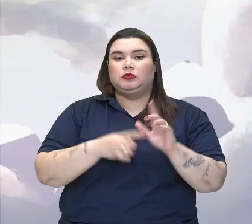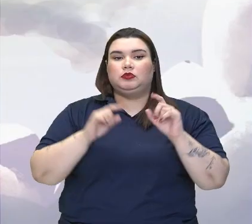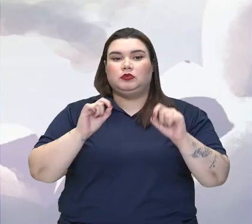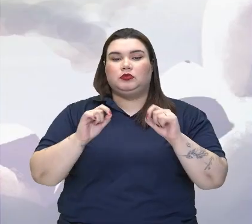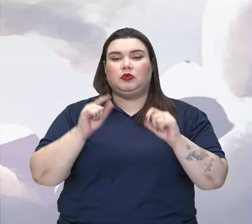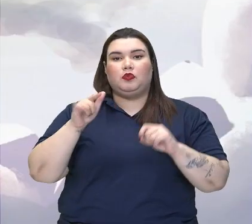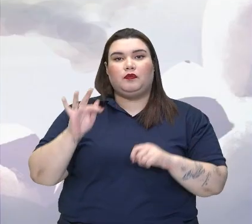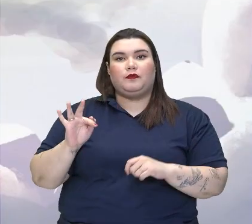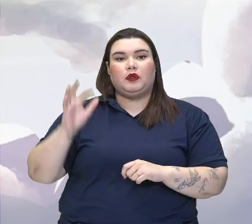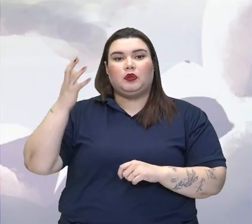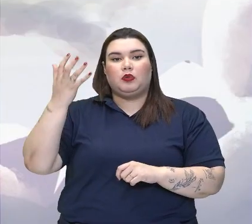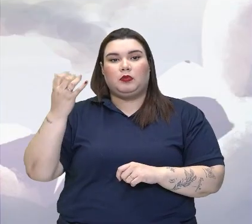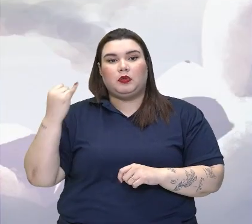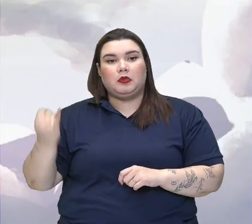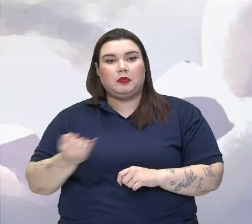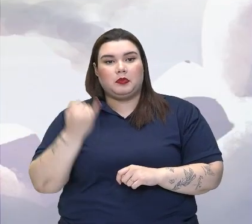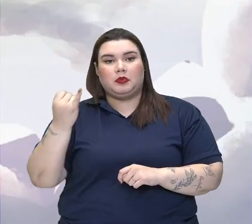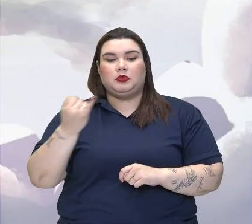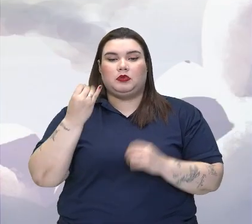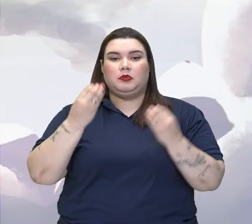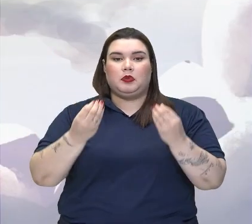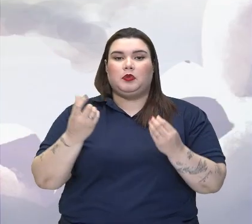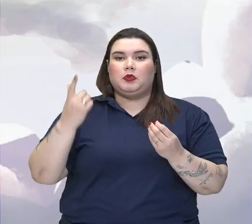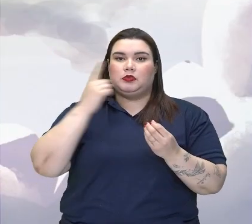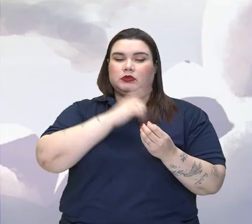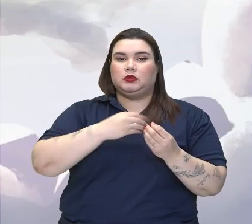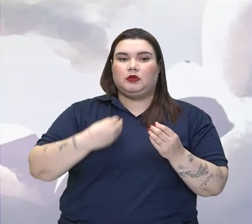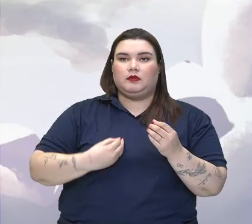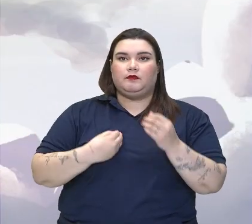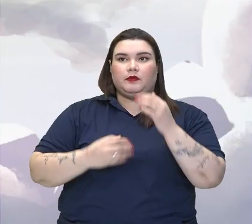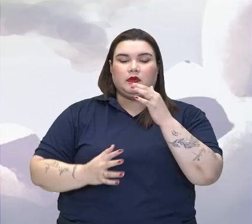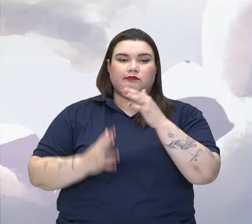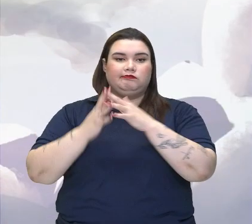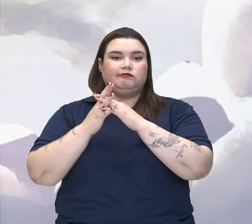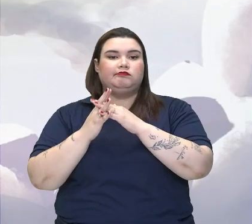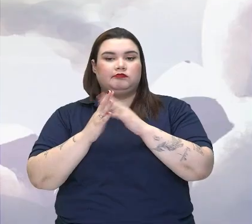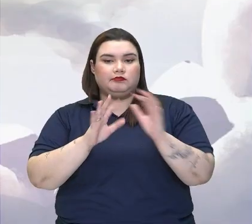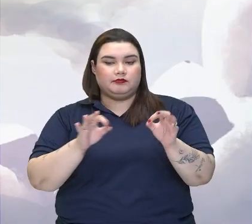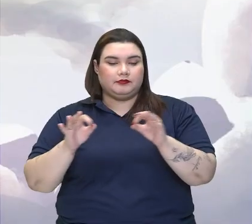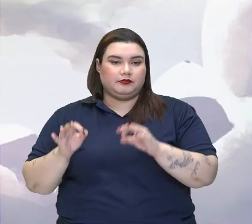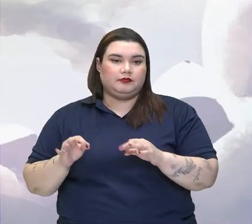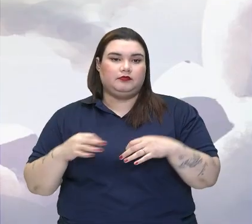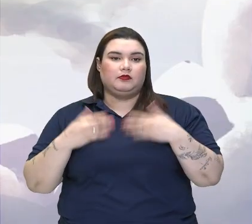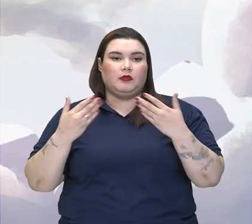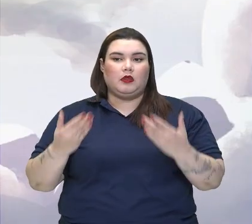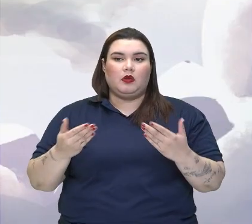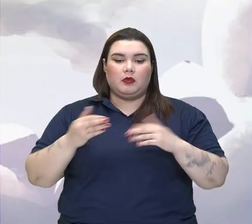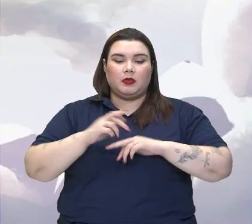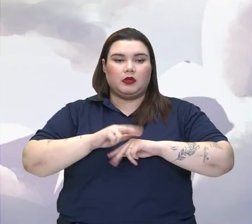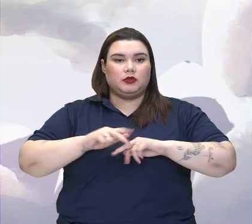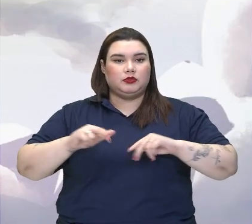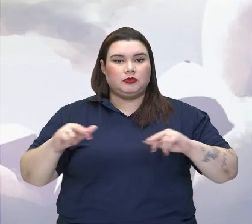fenômeno essencial para alcançar a vida eterna. Então, para as diferentes